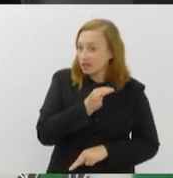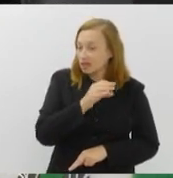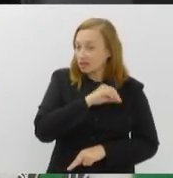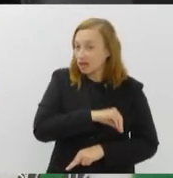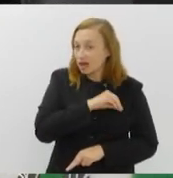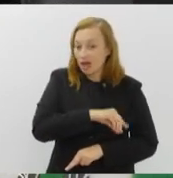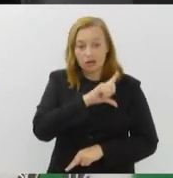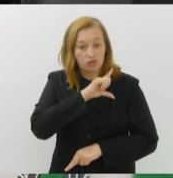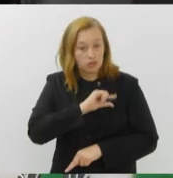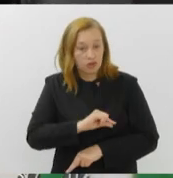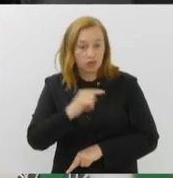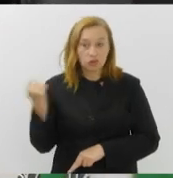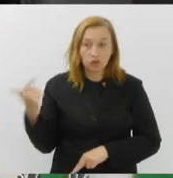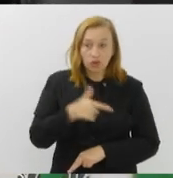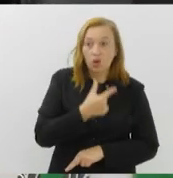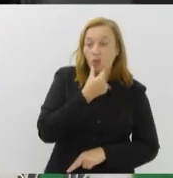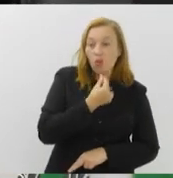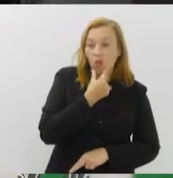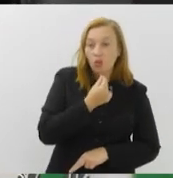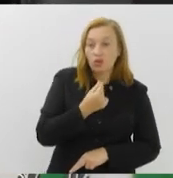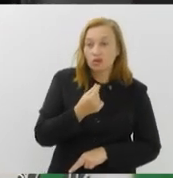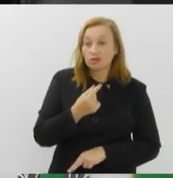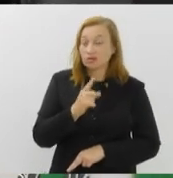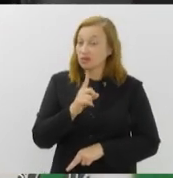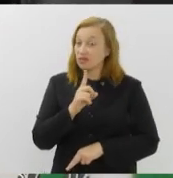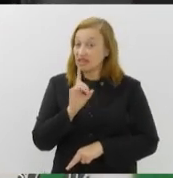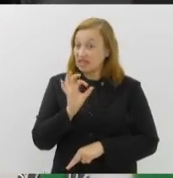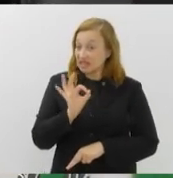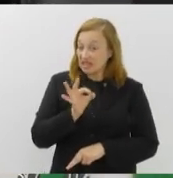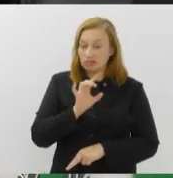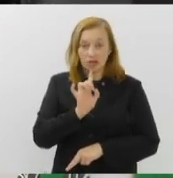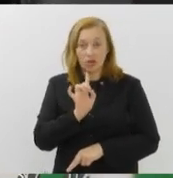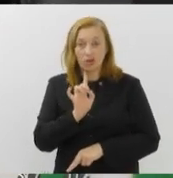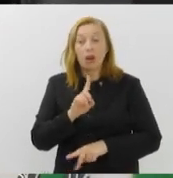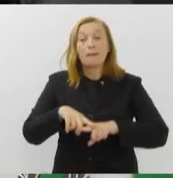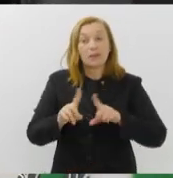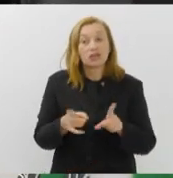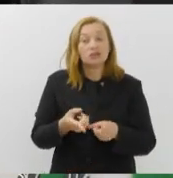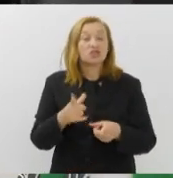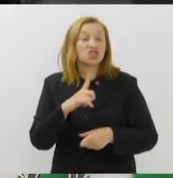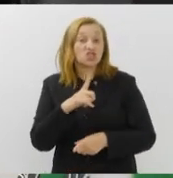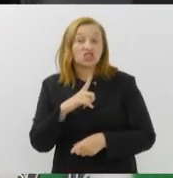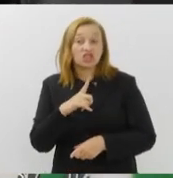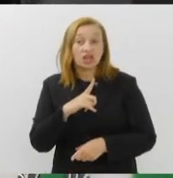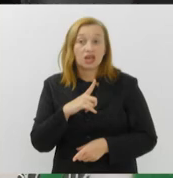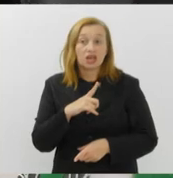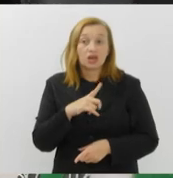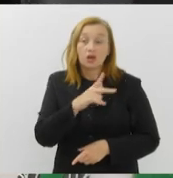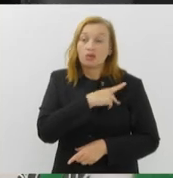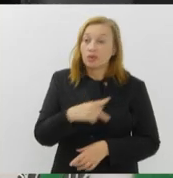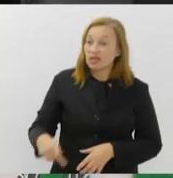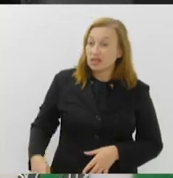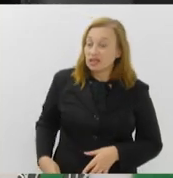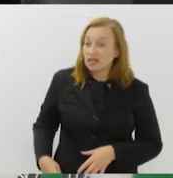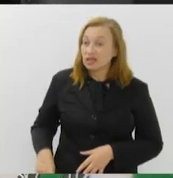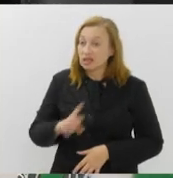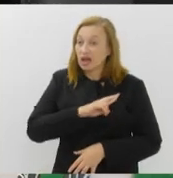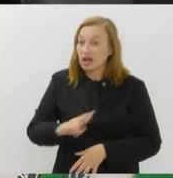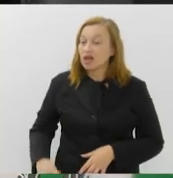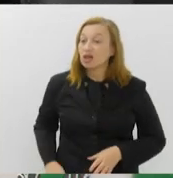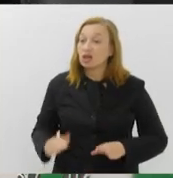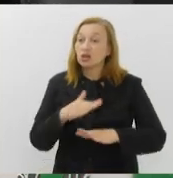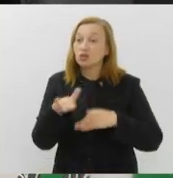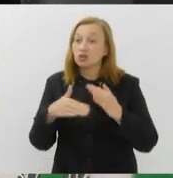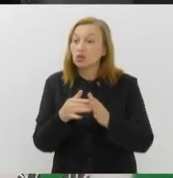que os homens. Obviamente, não deveria ser óbvio. Mas, quando a gente tem o presidente da República e todo o